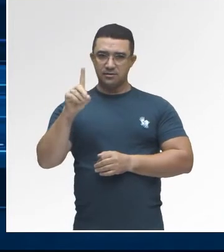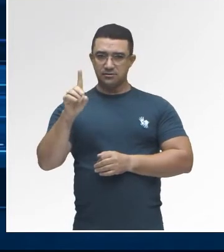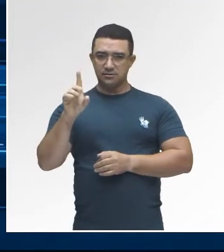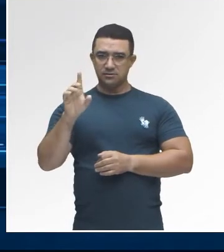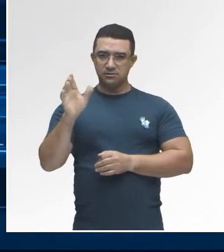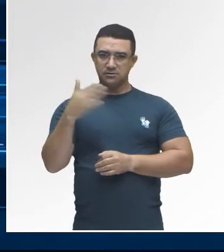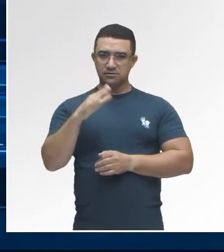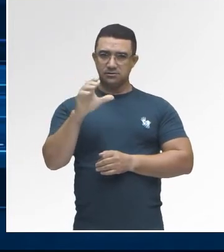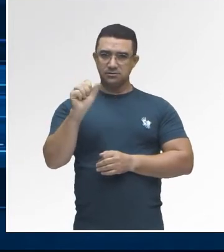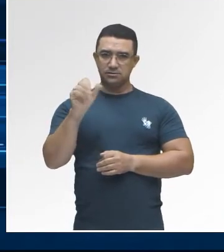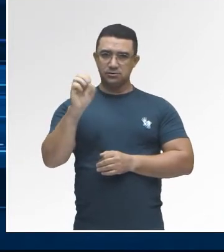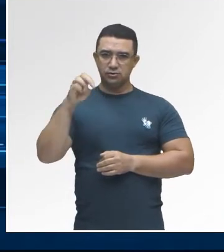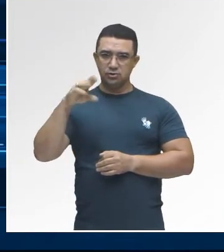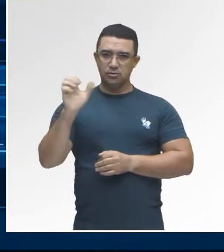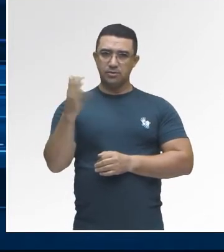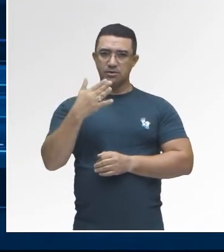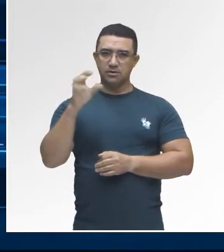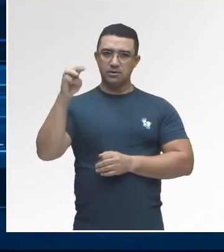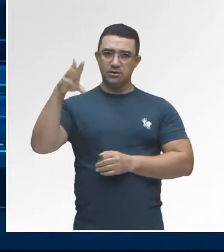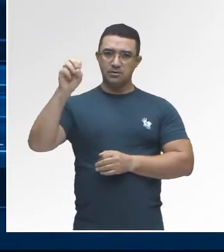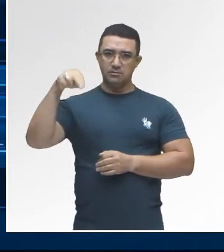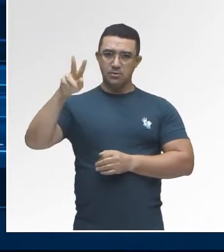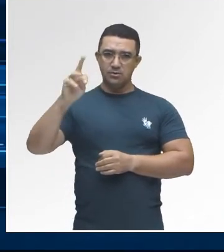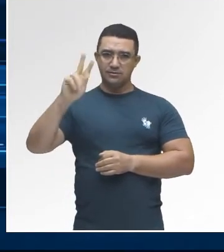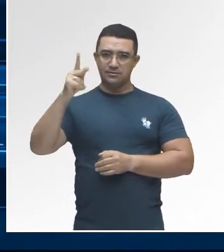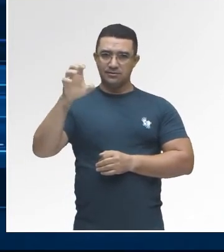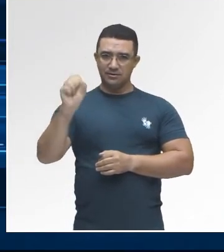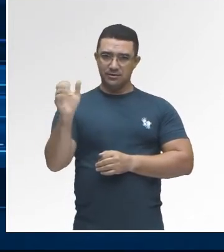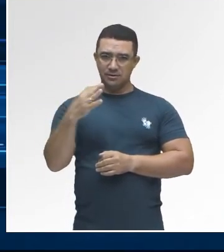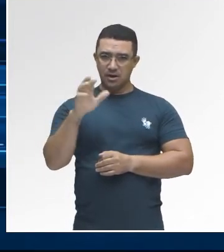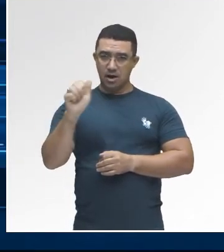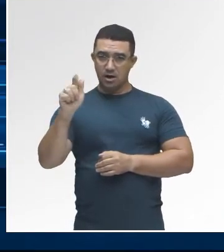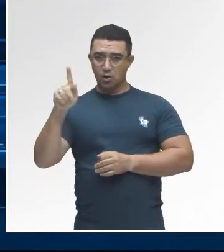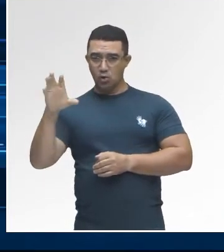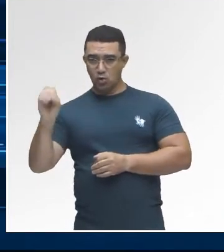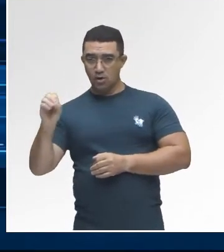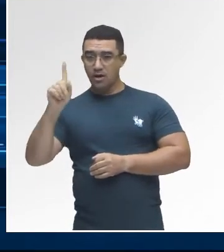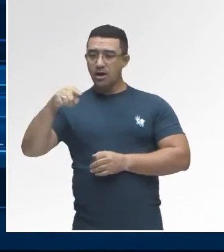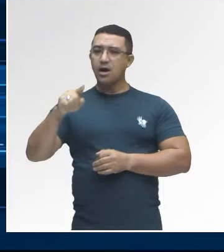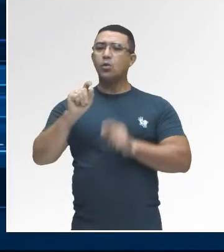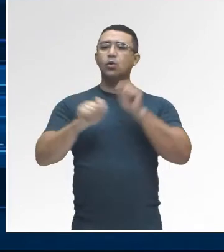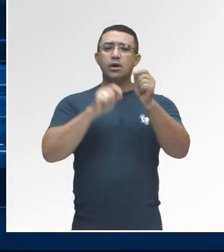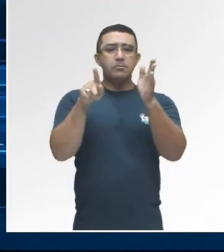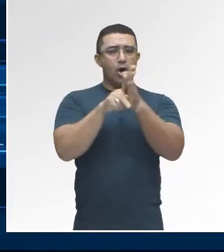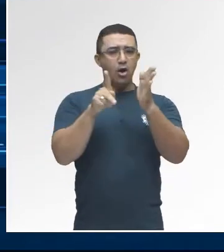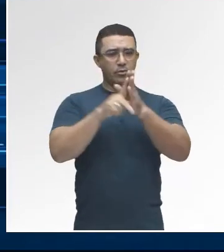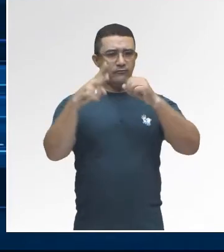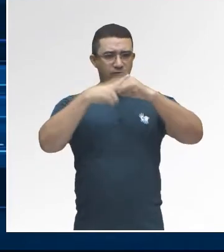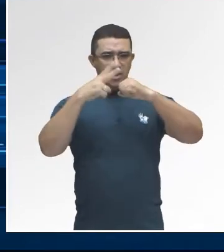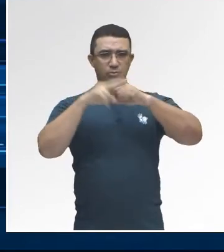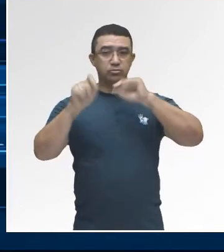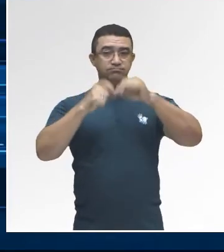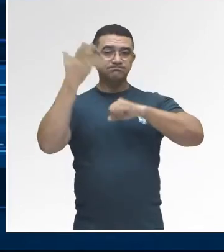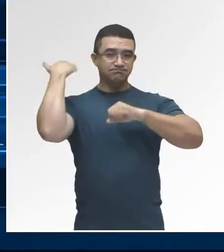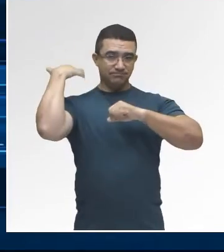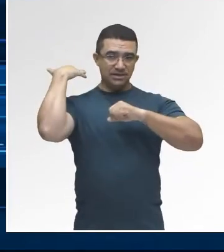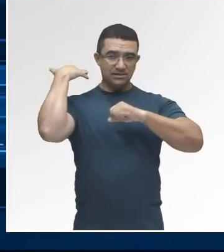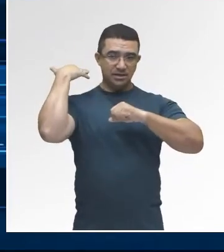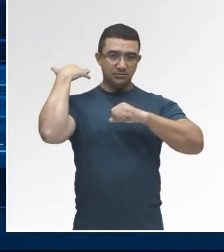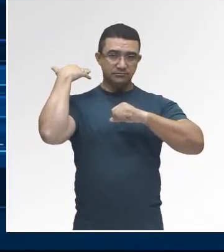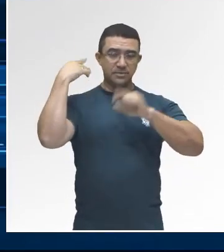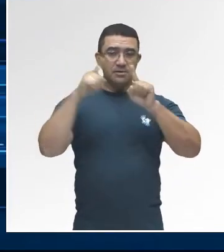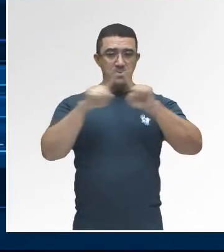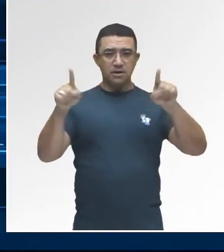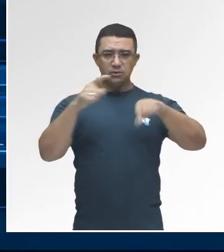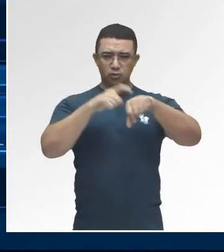uma estrutura diferente que é do passado. No passado, a gente já usa um próprio verbo sozinho no passado. Mas no present perfect